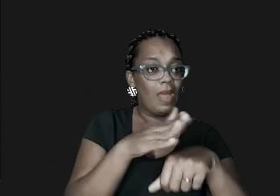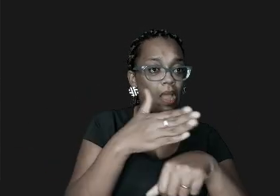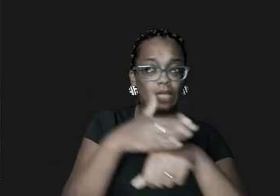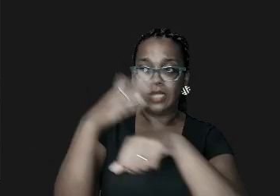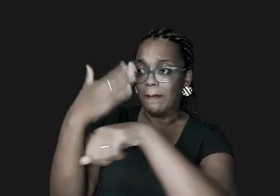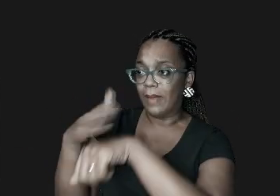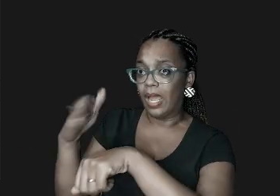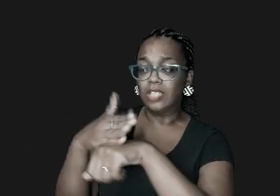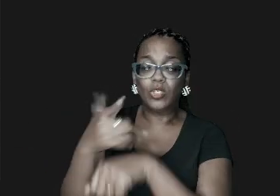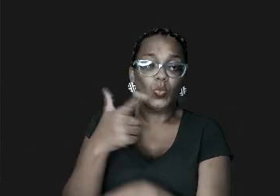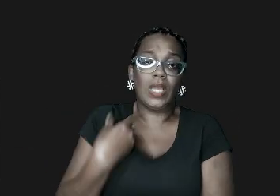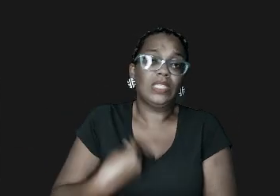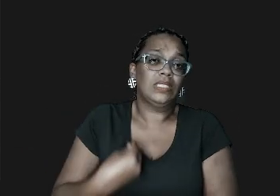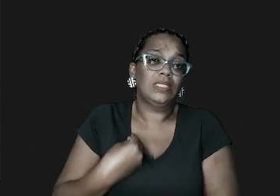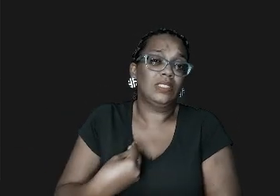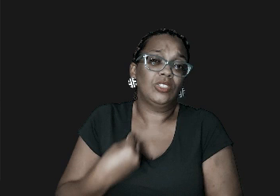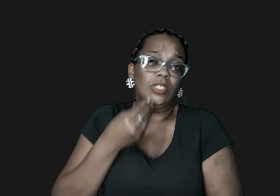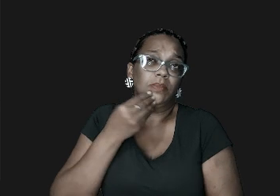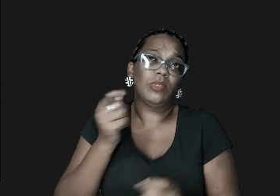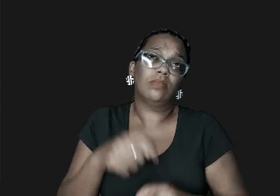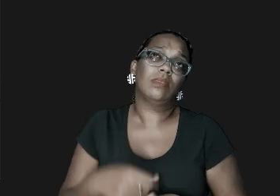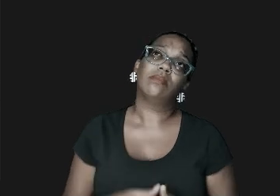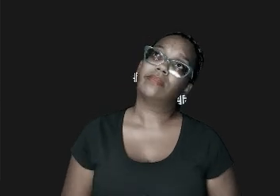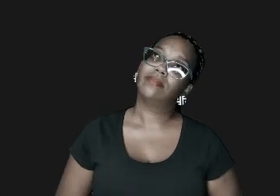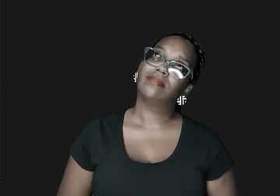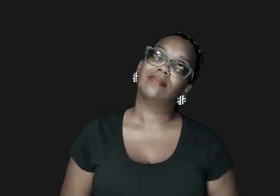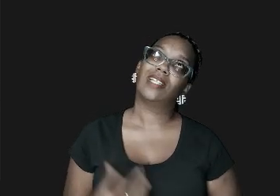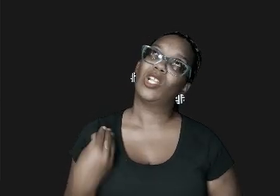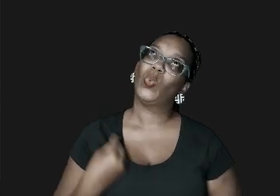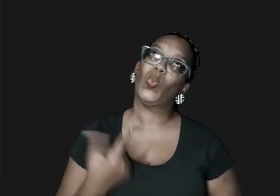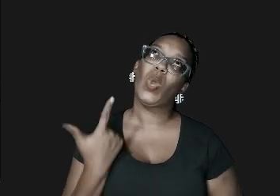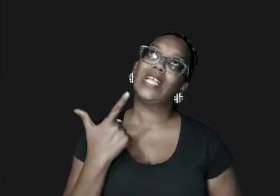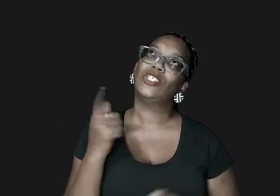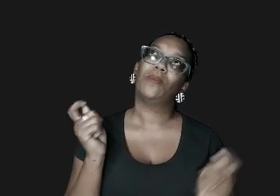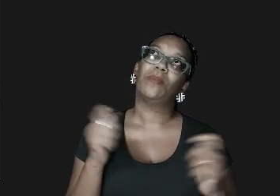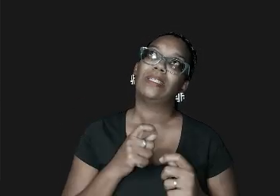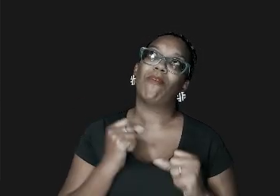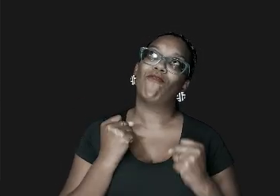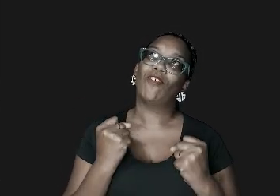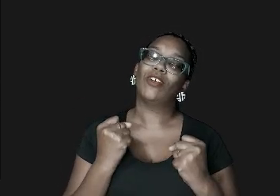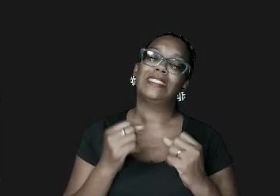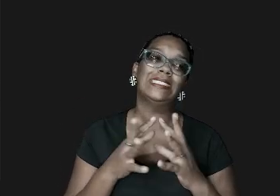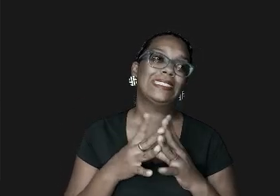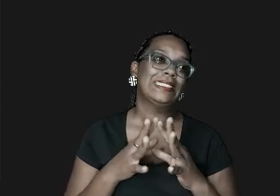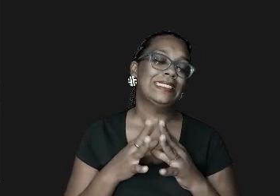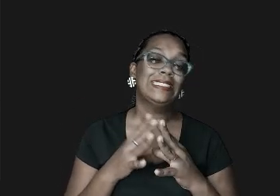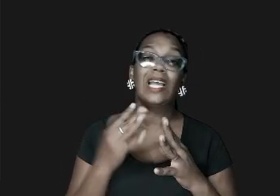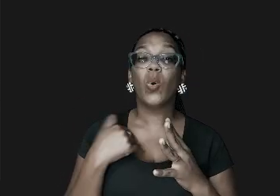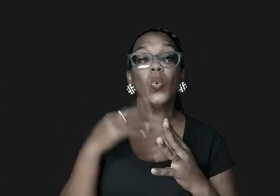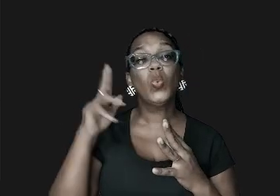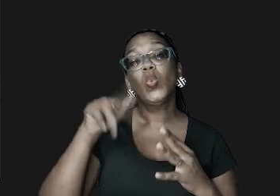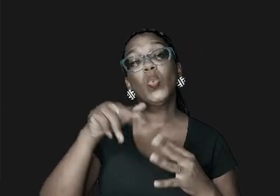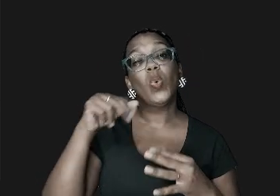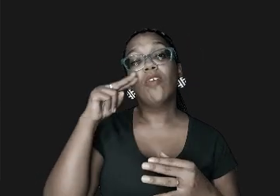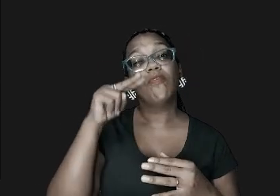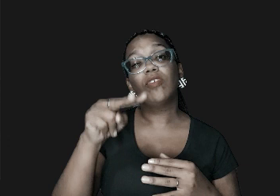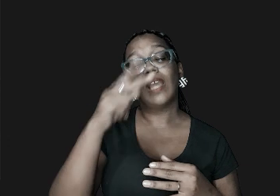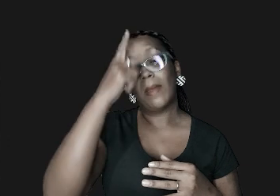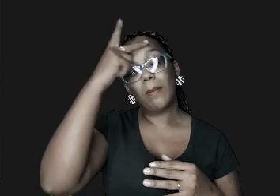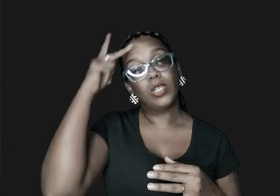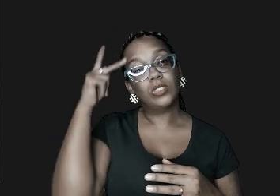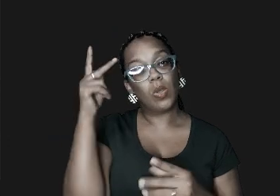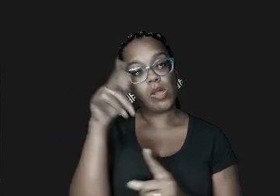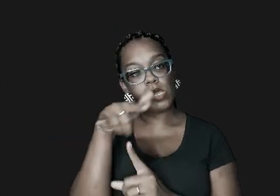na prática né na prática não existe a possibilidade bom não existe a possibilidade é muito forte mas